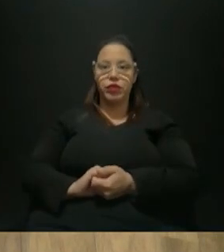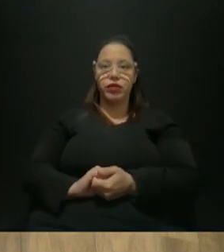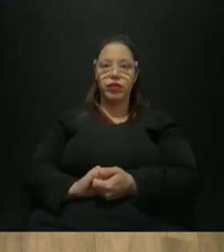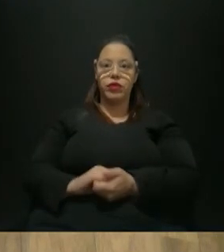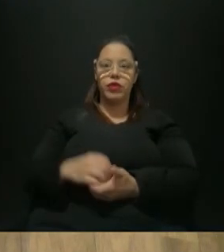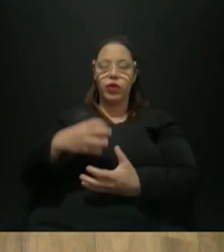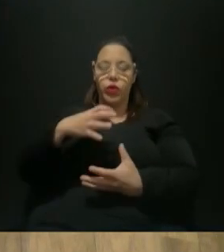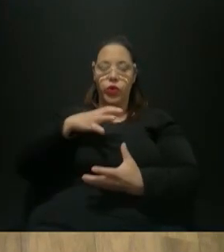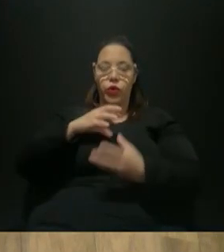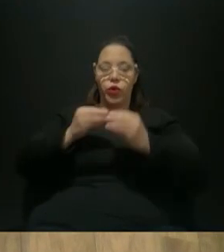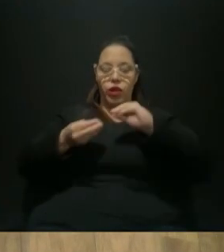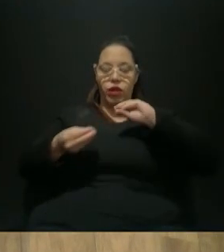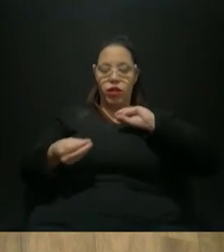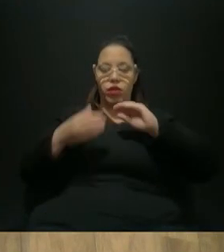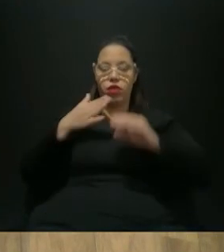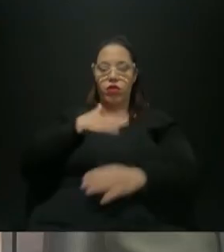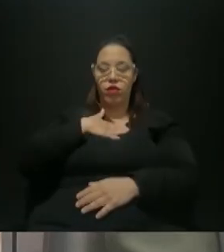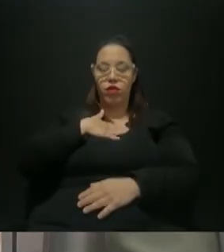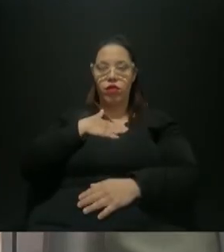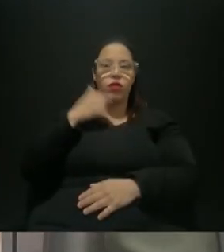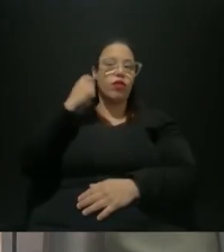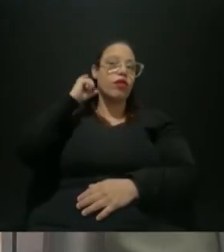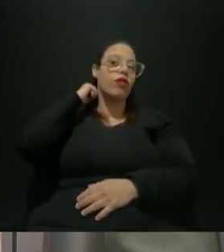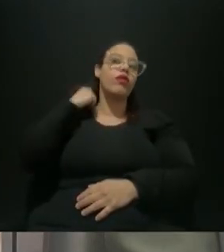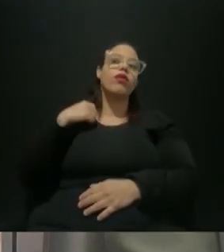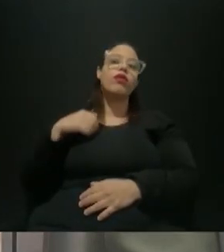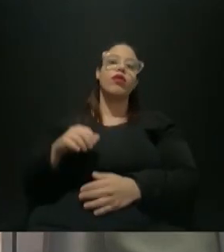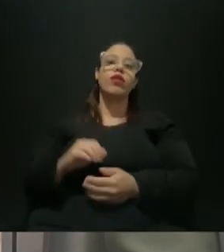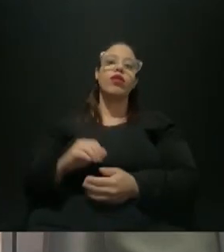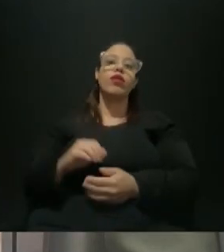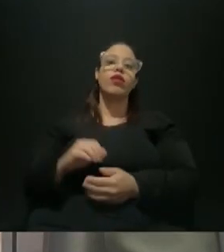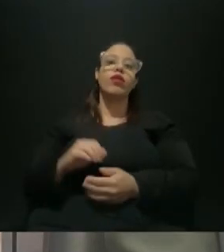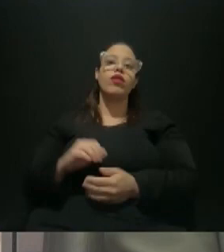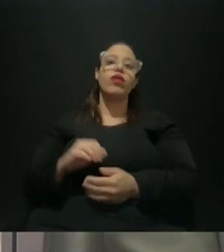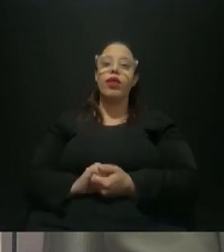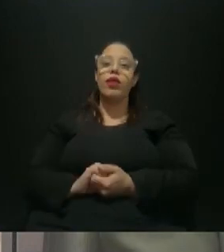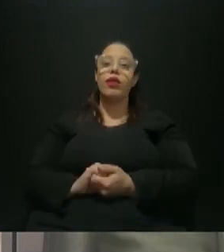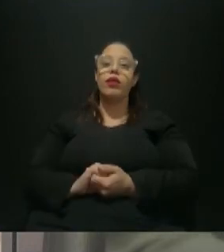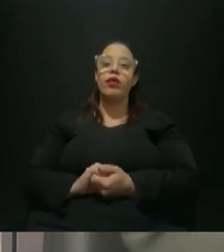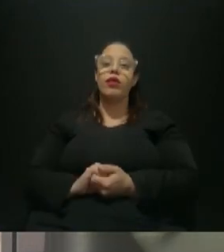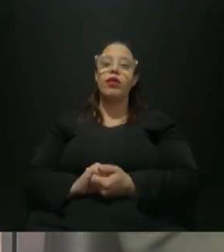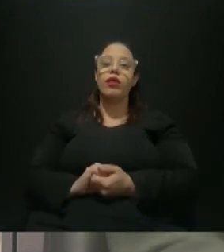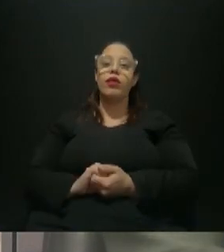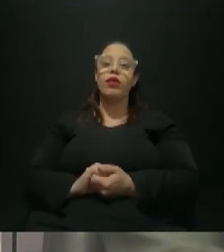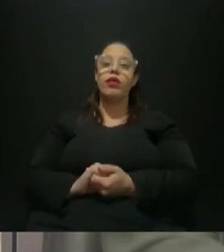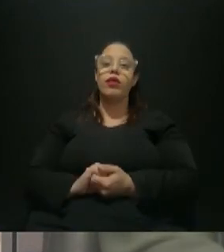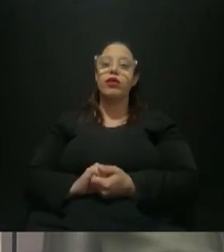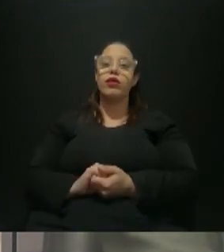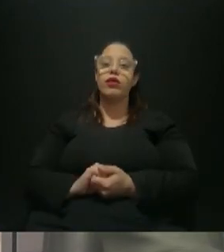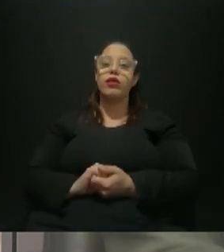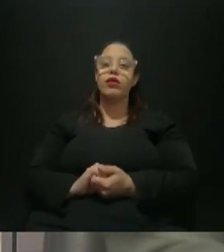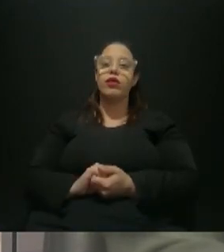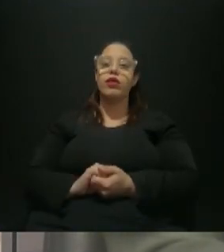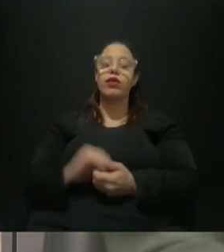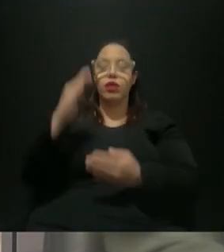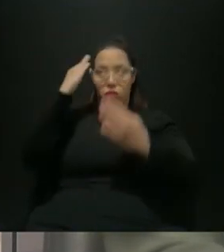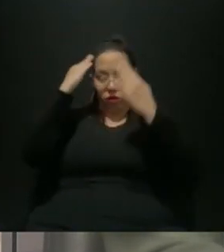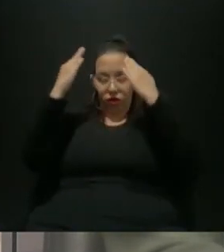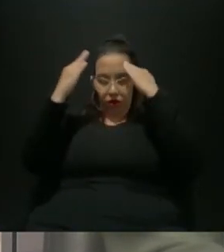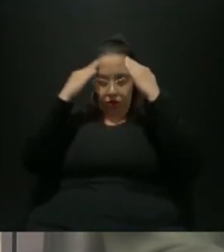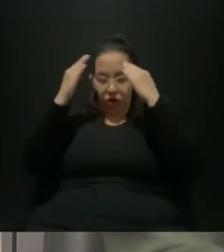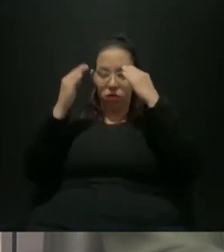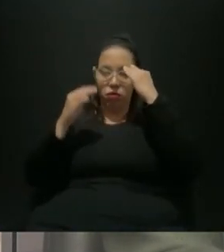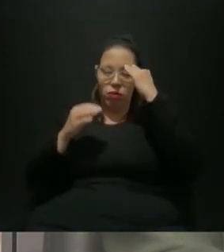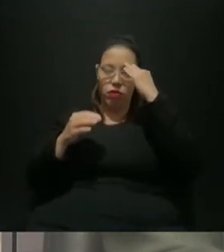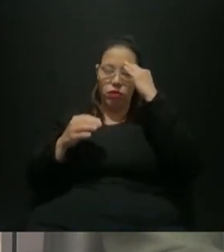a Alma, que é uma agência, mas a Elisama Santos, que é uma psicóloga, psicanalista, que ela